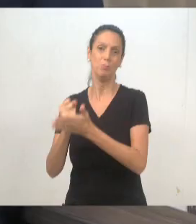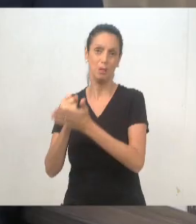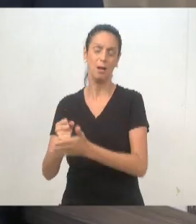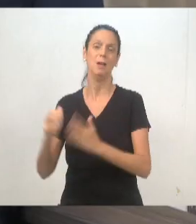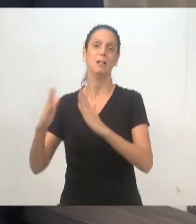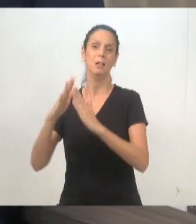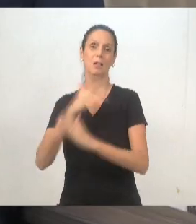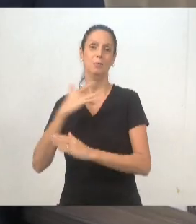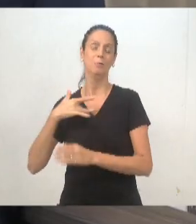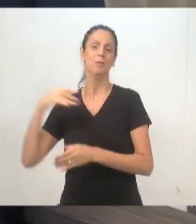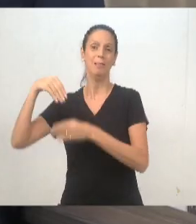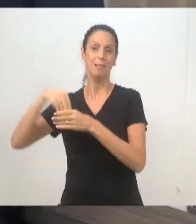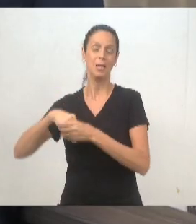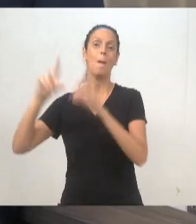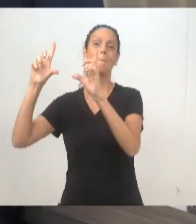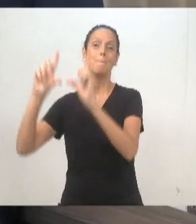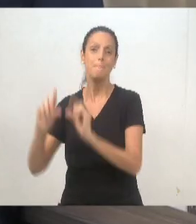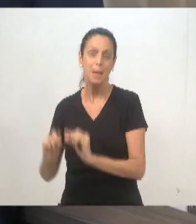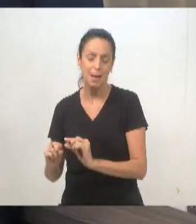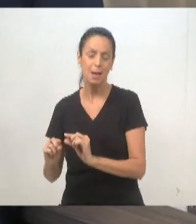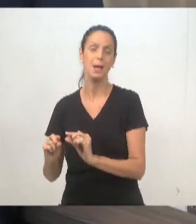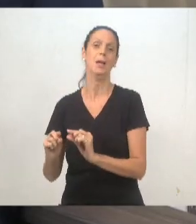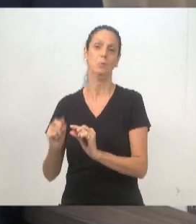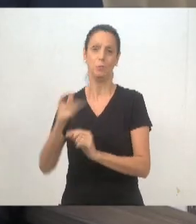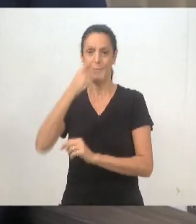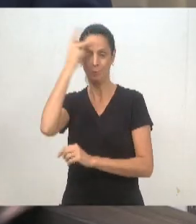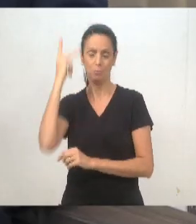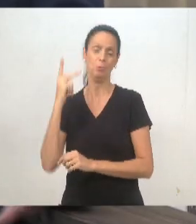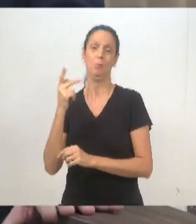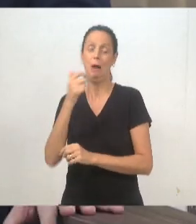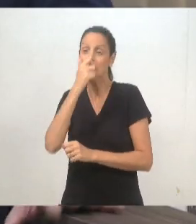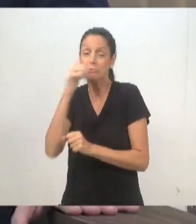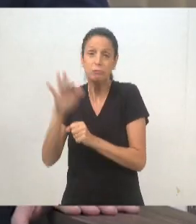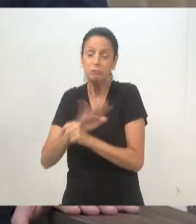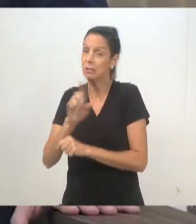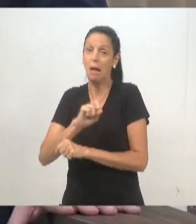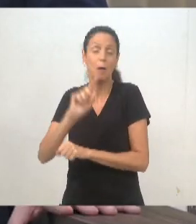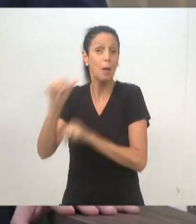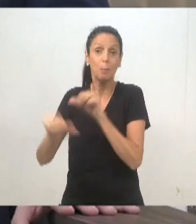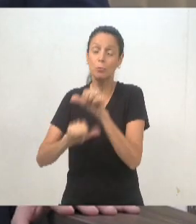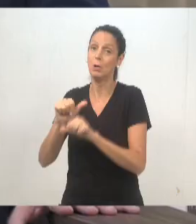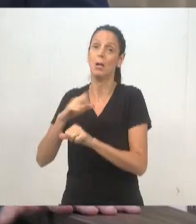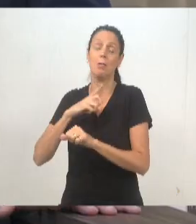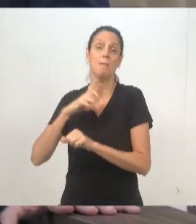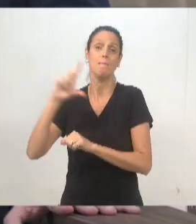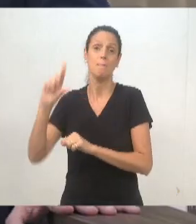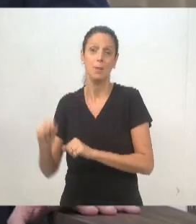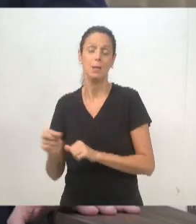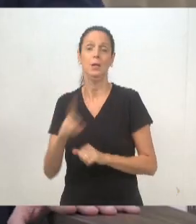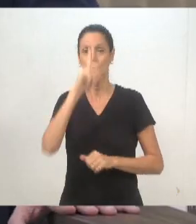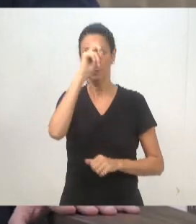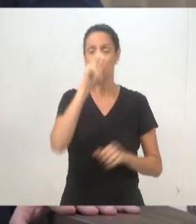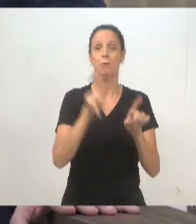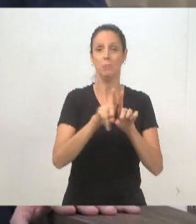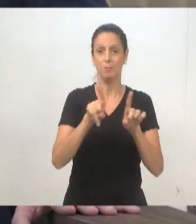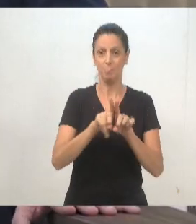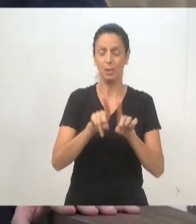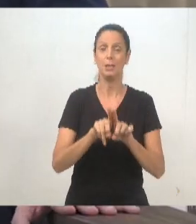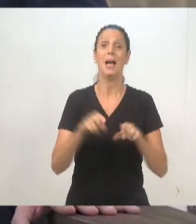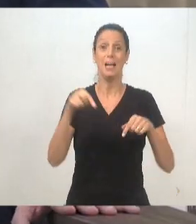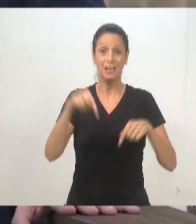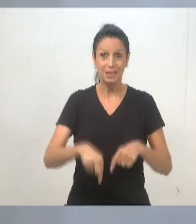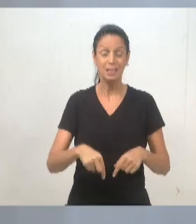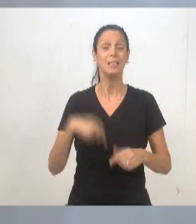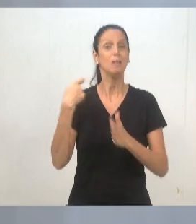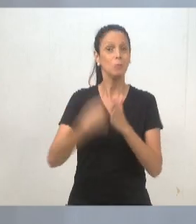unidades de saúde, muitas vezes superlotadas e com muita demanda de atendimento nos 35 bairros da nossa cidade. UPA 24 horas, urgente em Blumenau.